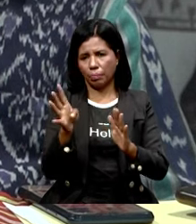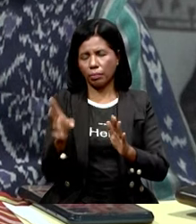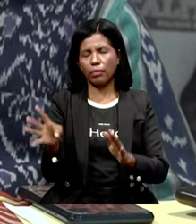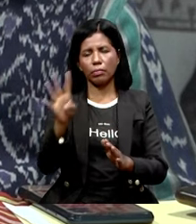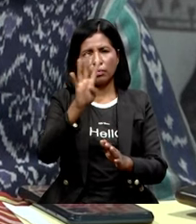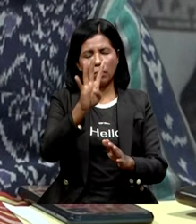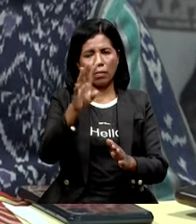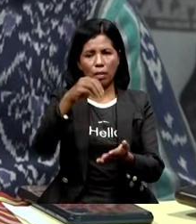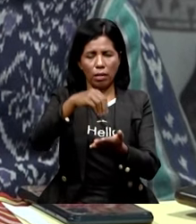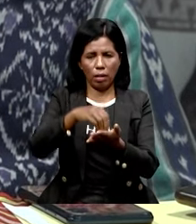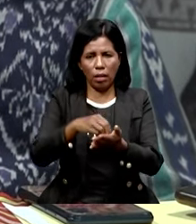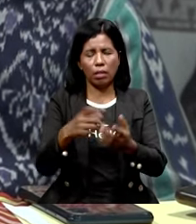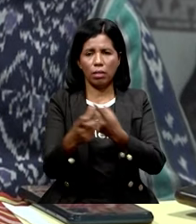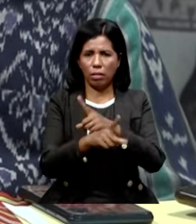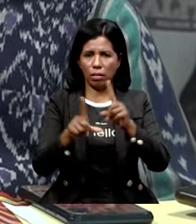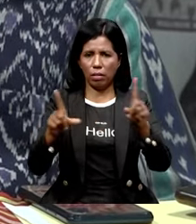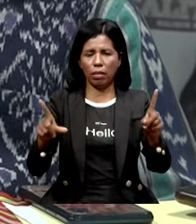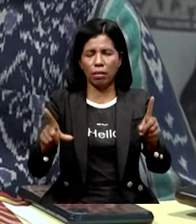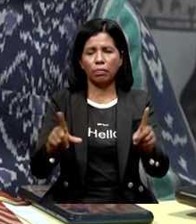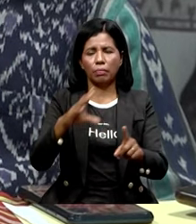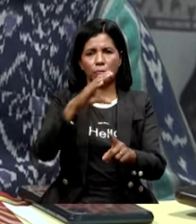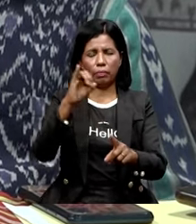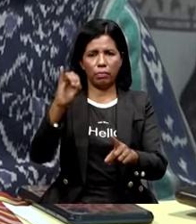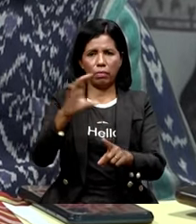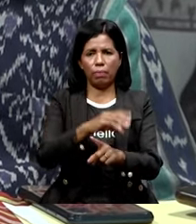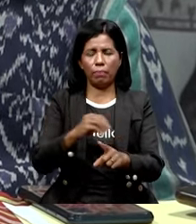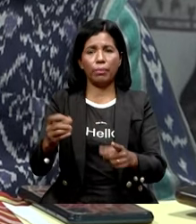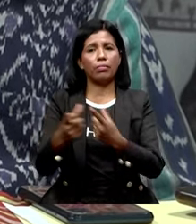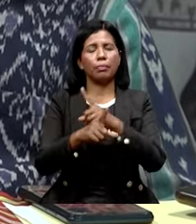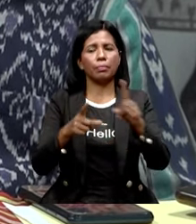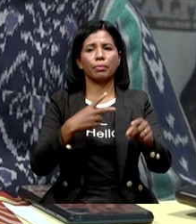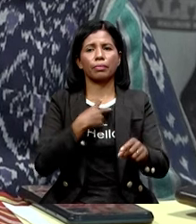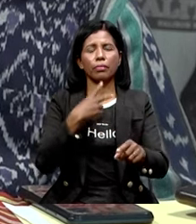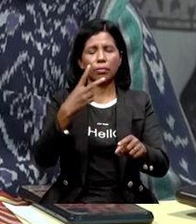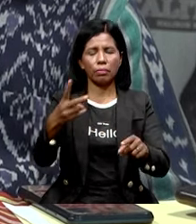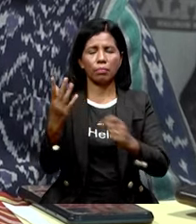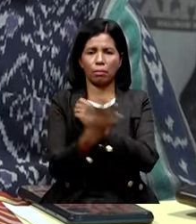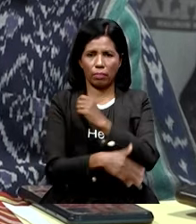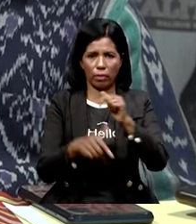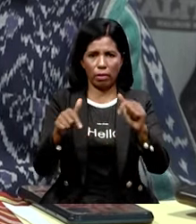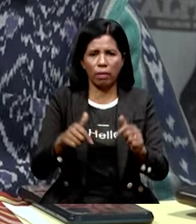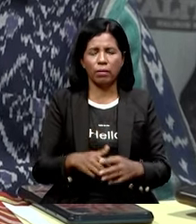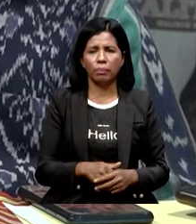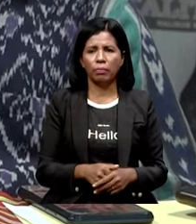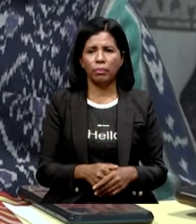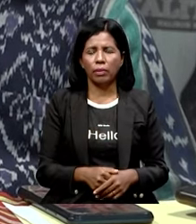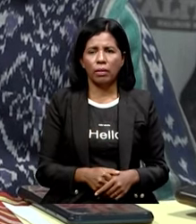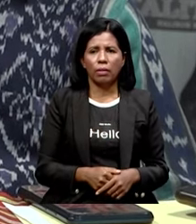atu garante a liberdade de imprensa, no liberdade de expressão iha país ne.